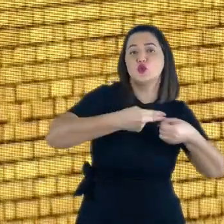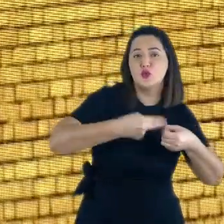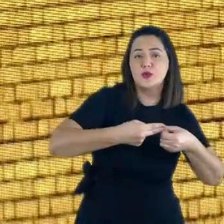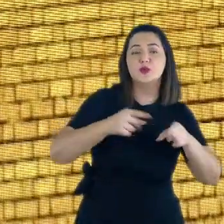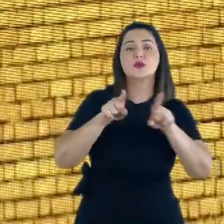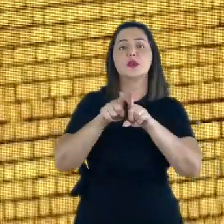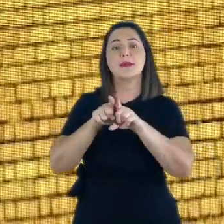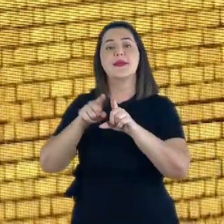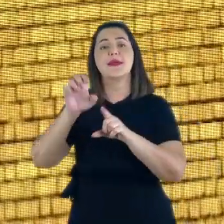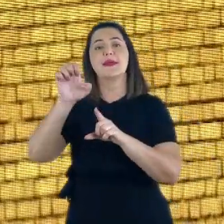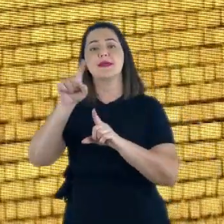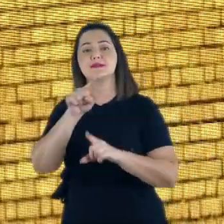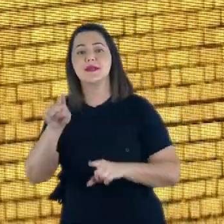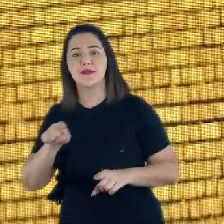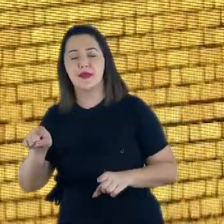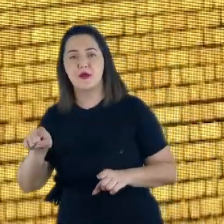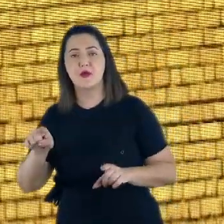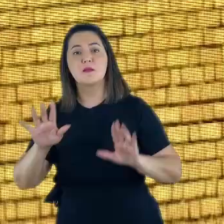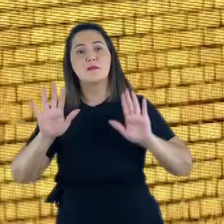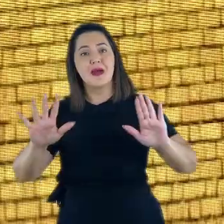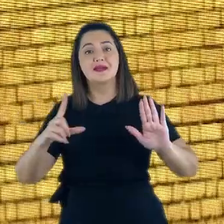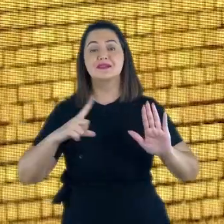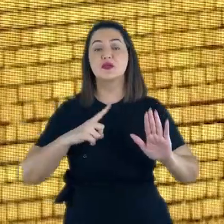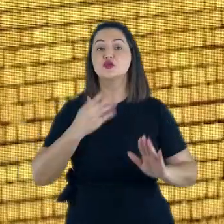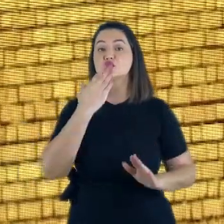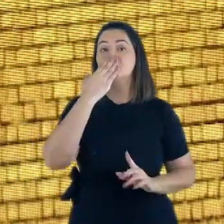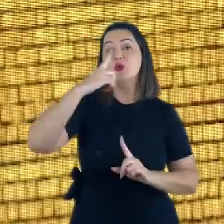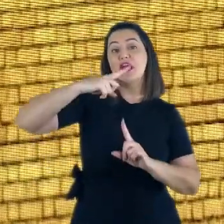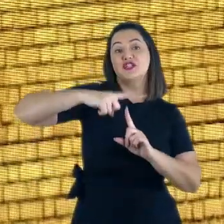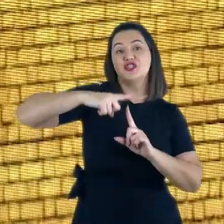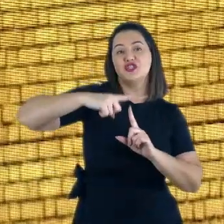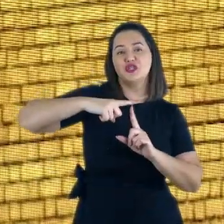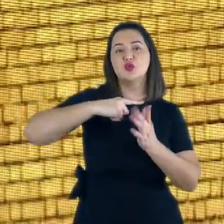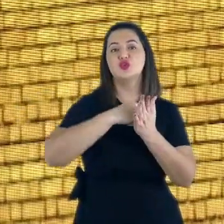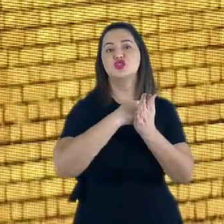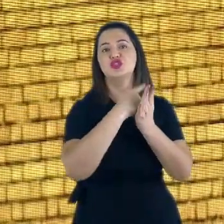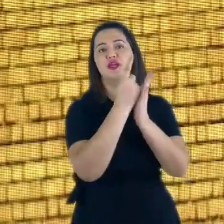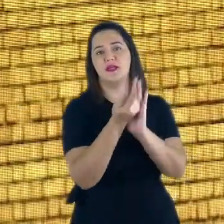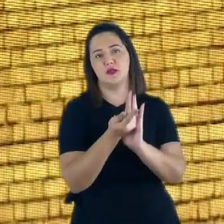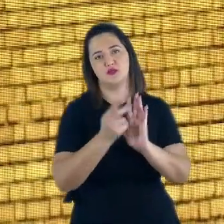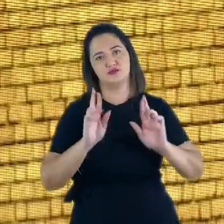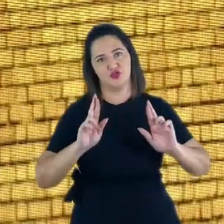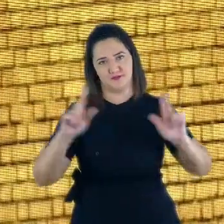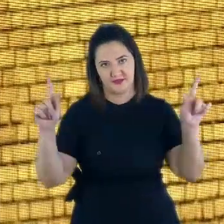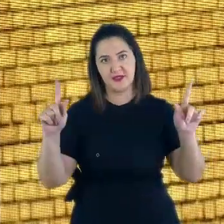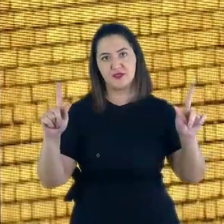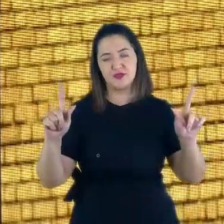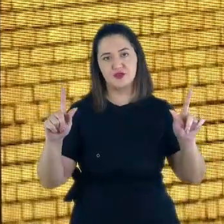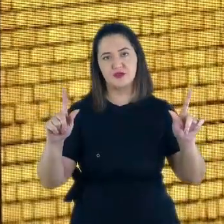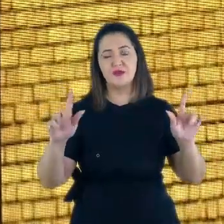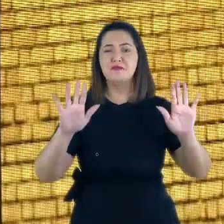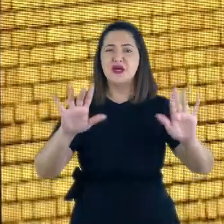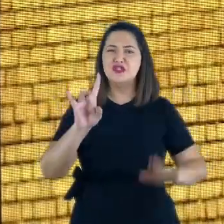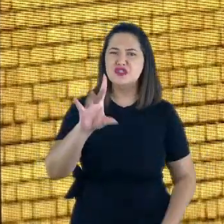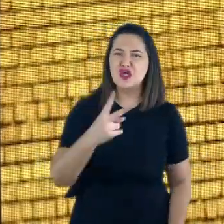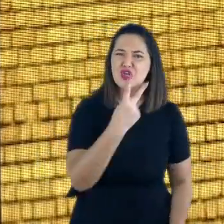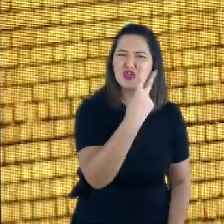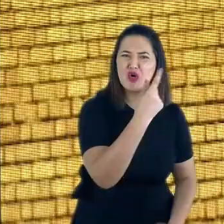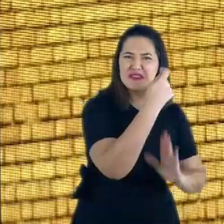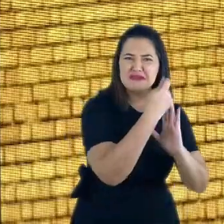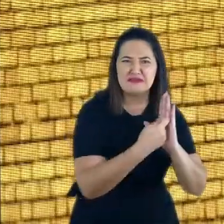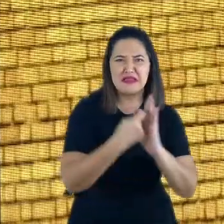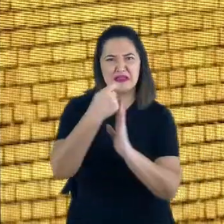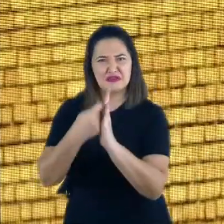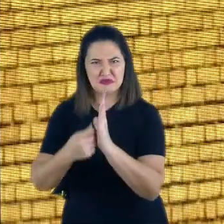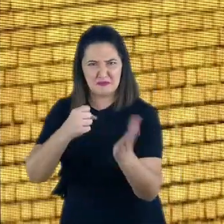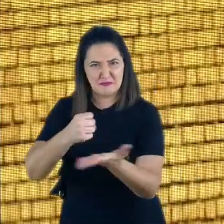um gênero literário distinto. Portanto, nós deveríamos ter mais do que apenas dois versículos para